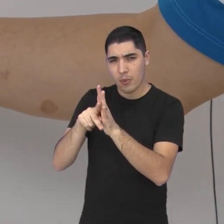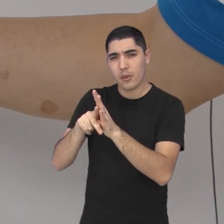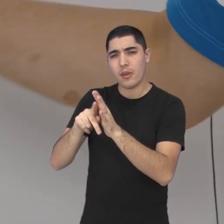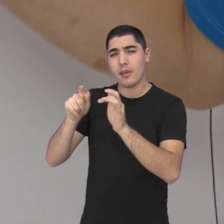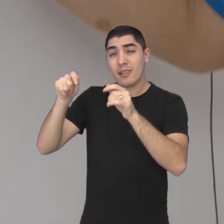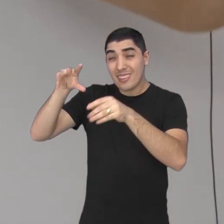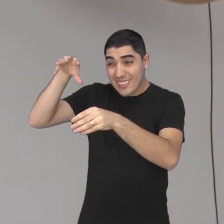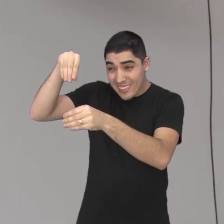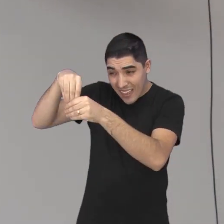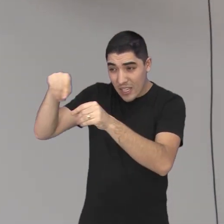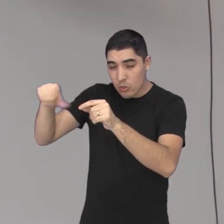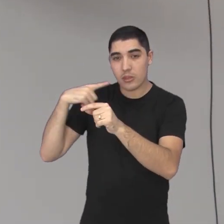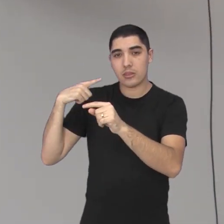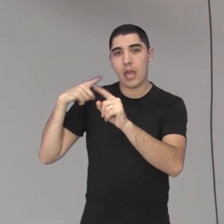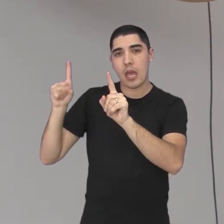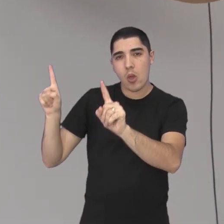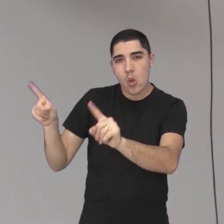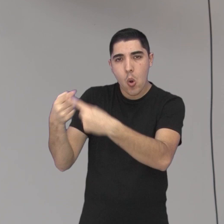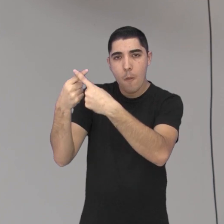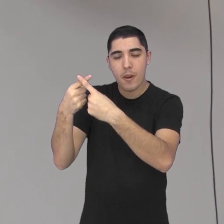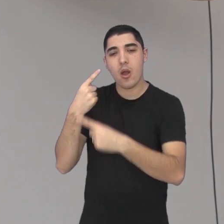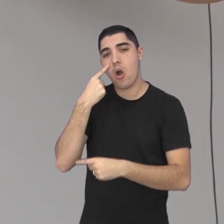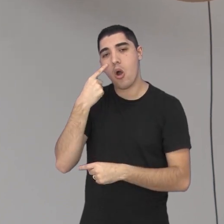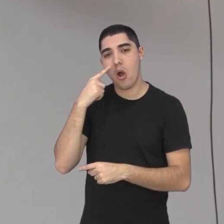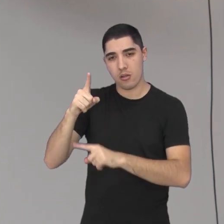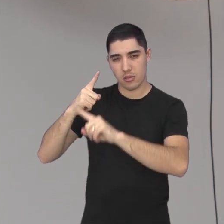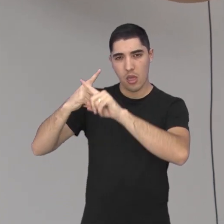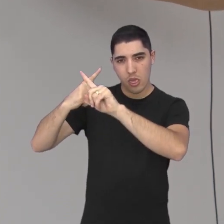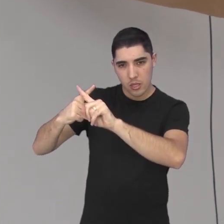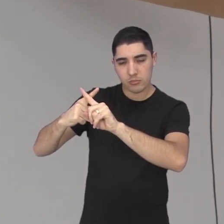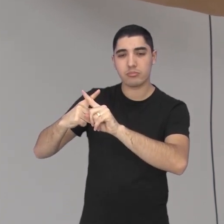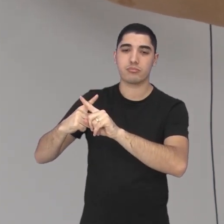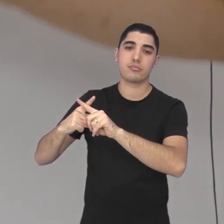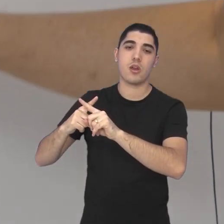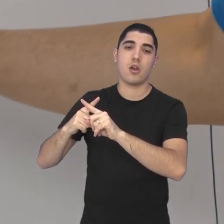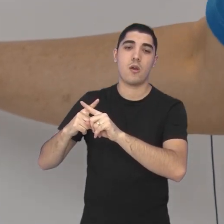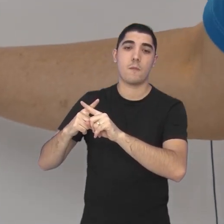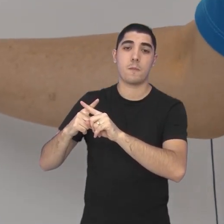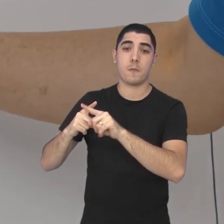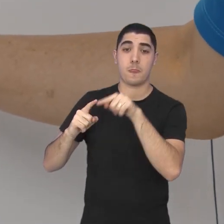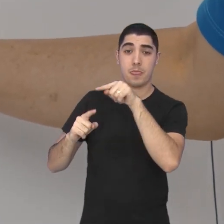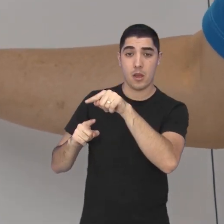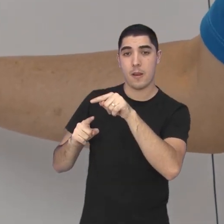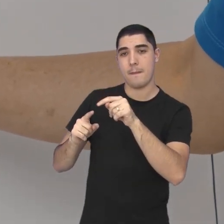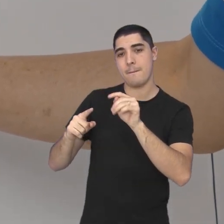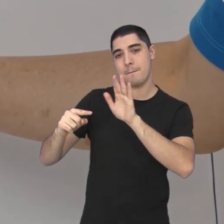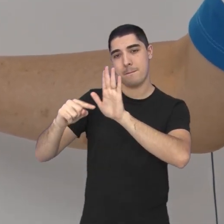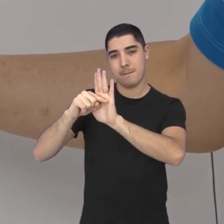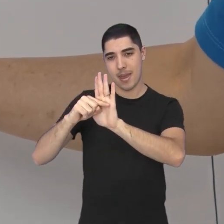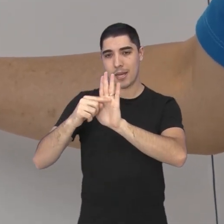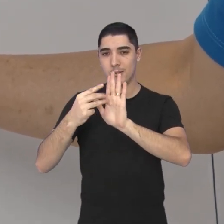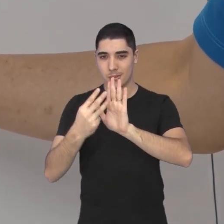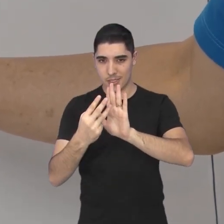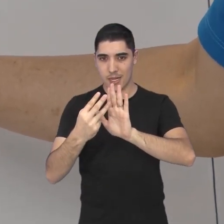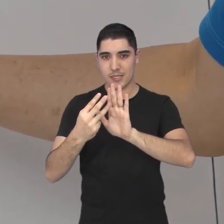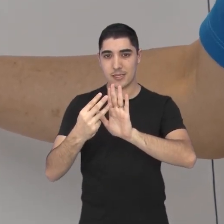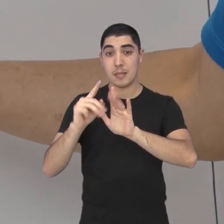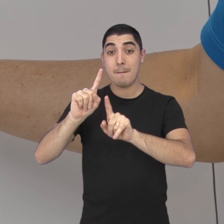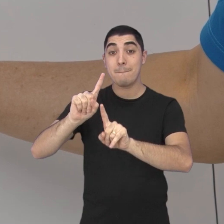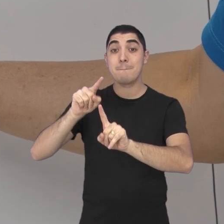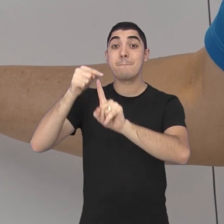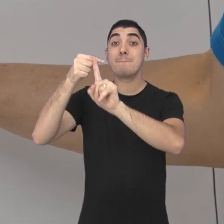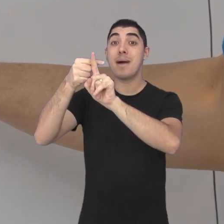Então, na hora que você multiplica aqui, vai ficar menos 3 e vai ficar